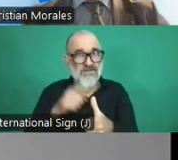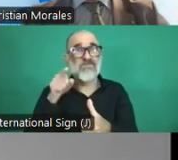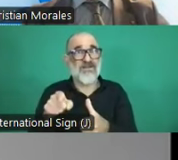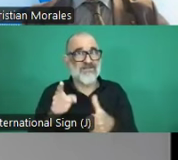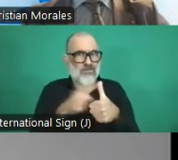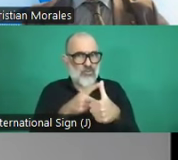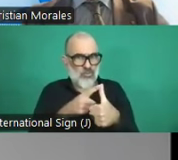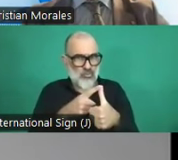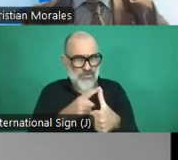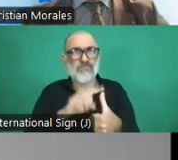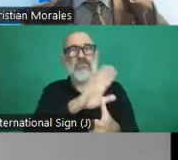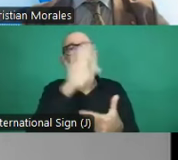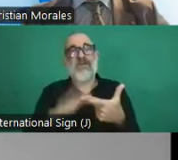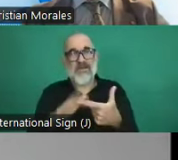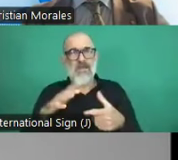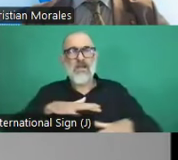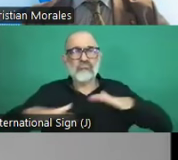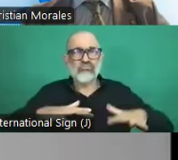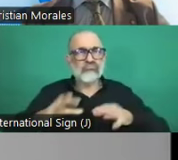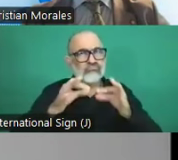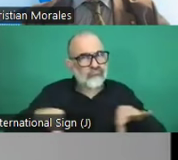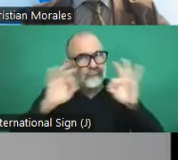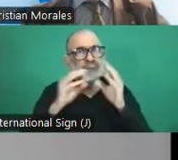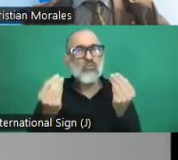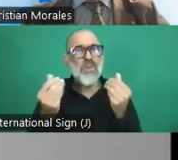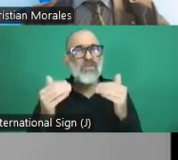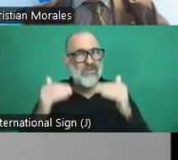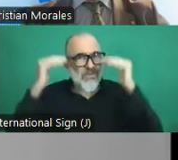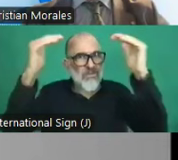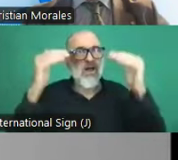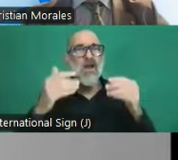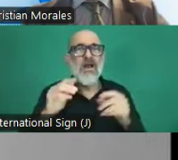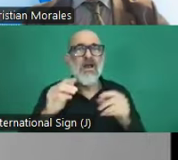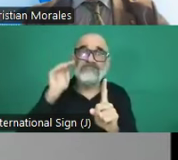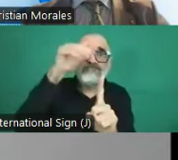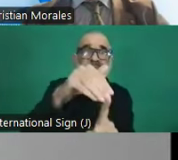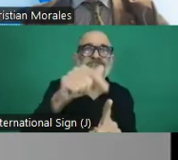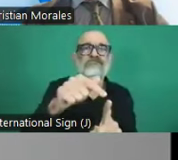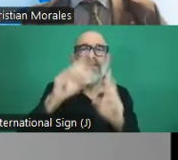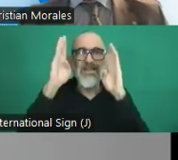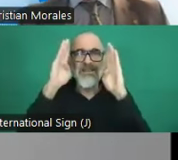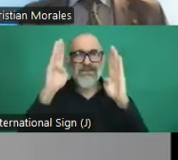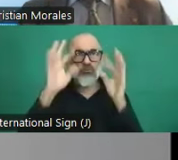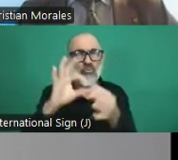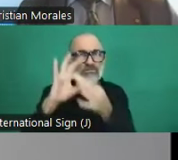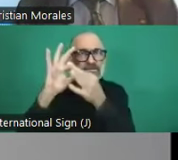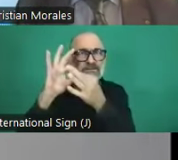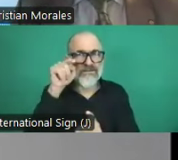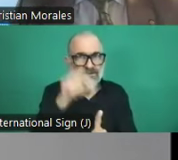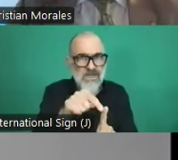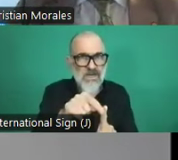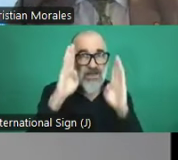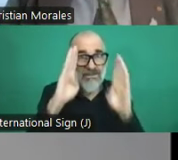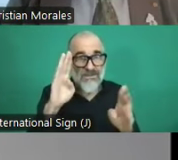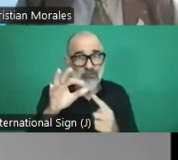sur les E a soins de atenção santé primaire, especializada, coordenada em regiões de saúde, em redes de les atenção à soins saúde, são spécialisés, questões que esse